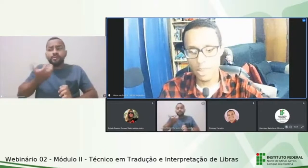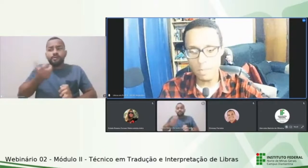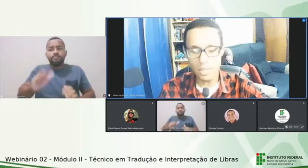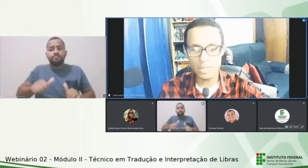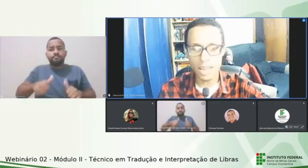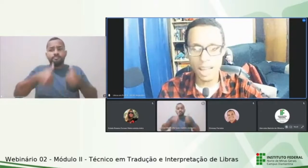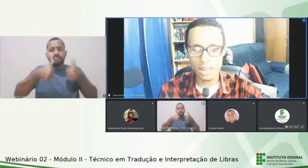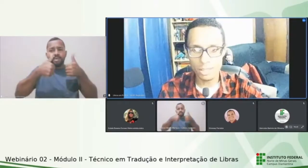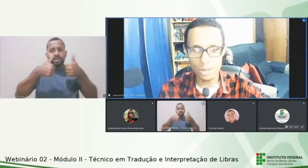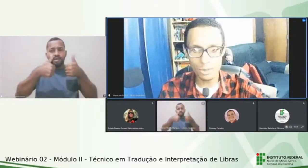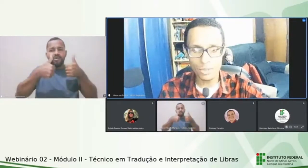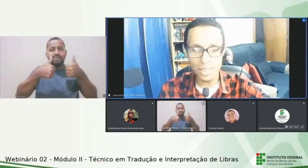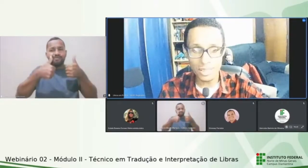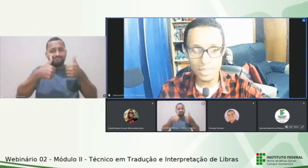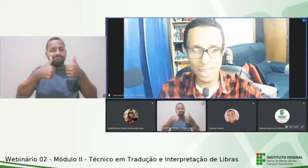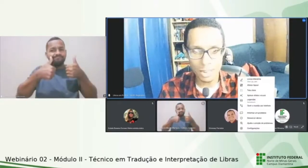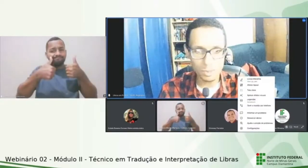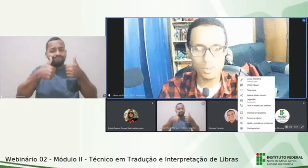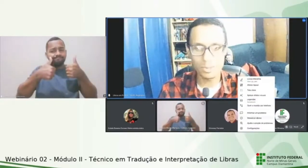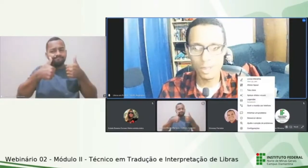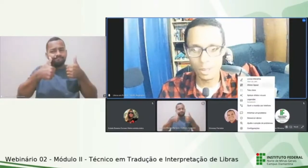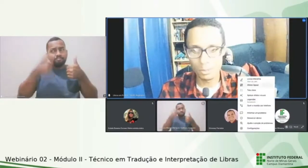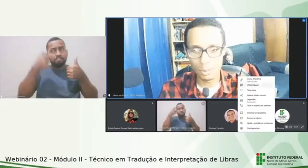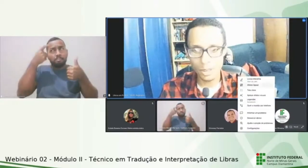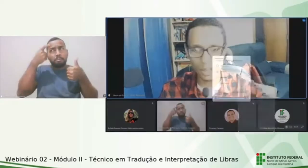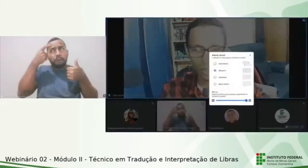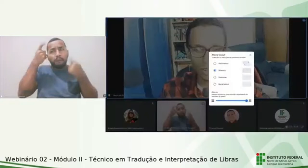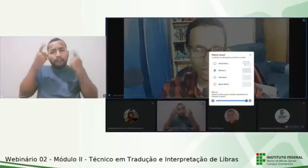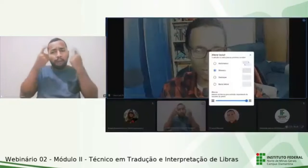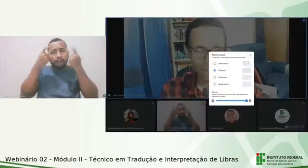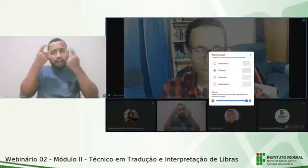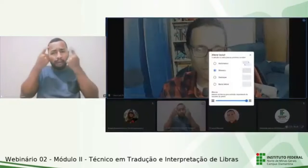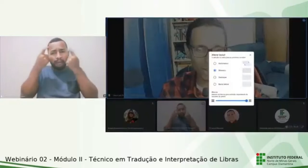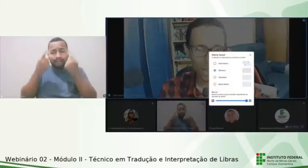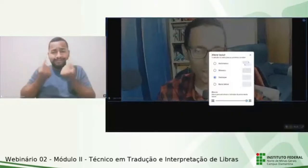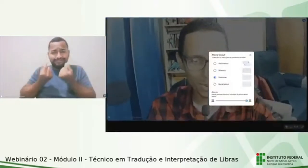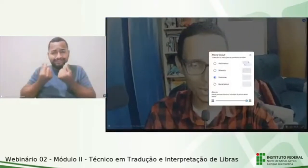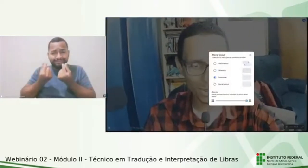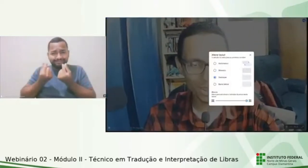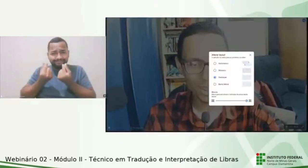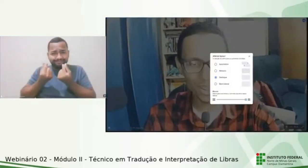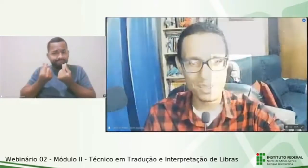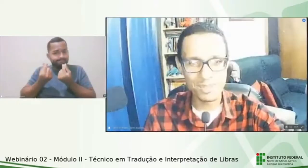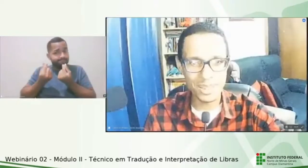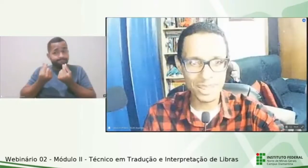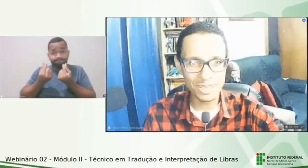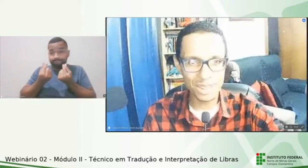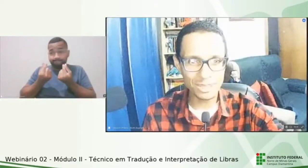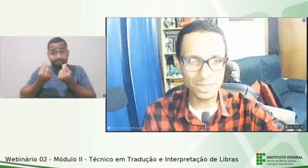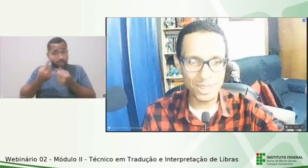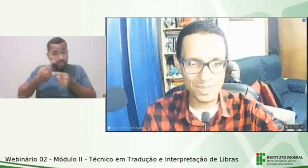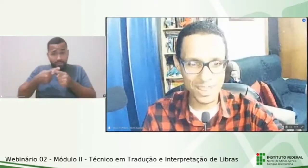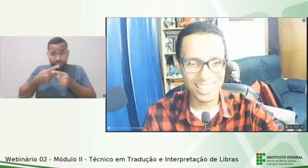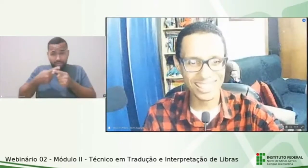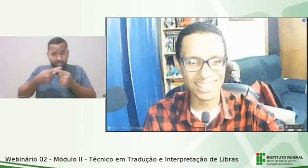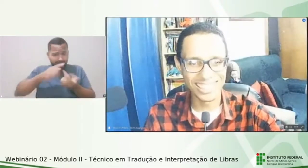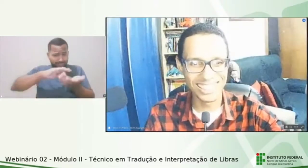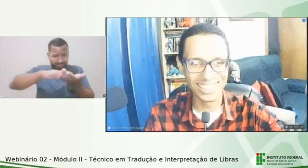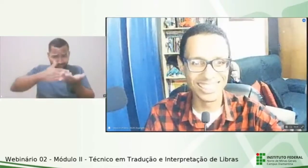sem pensar no financeiro, porque nós não ficamos ricos fazendo tradução.